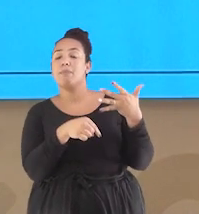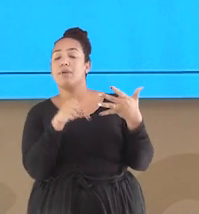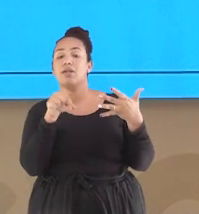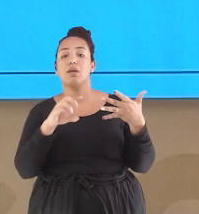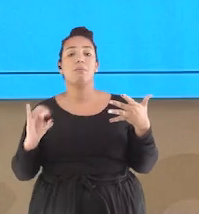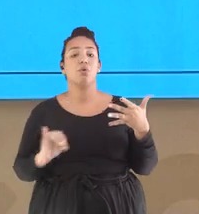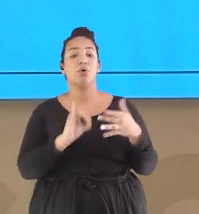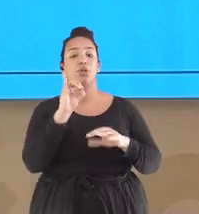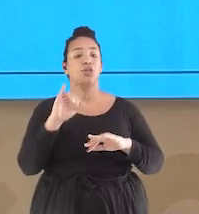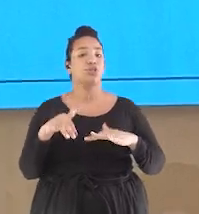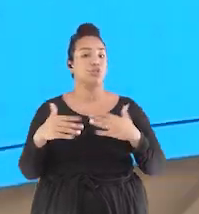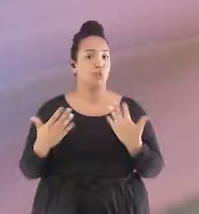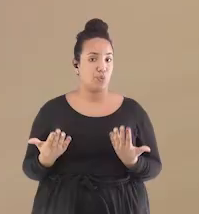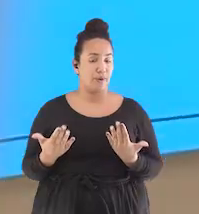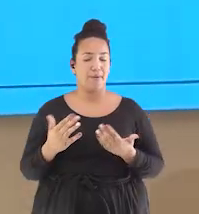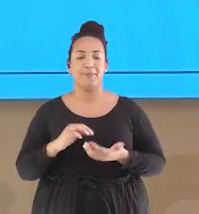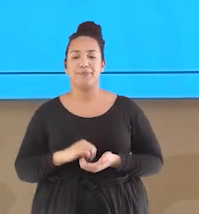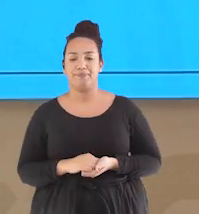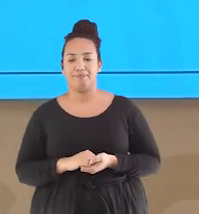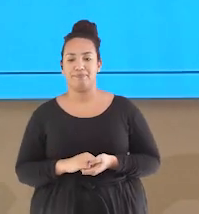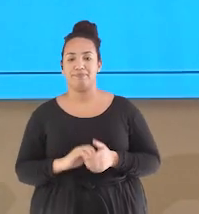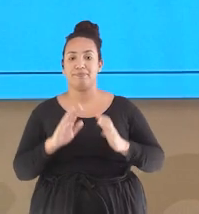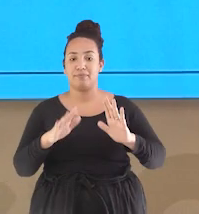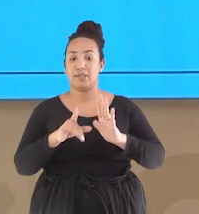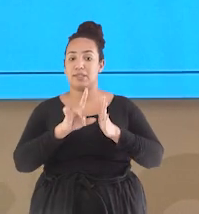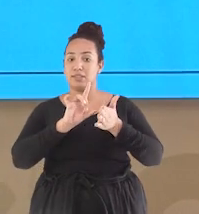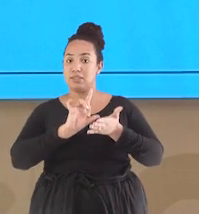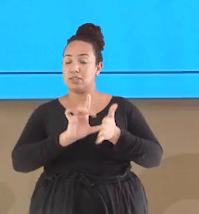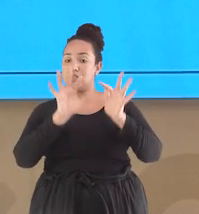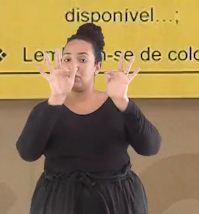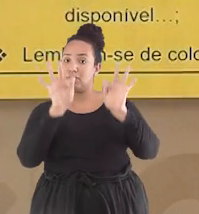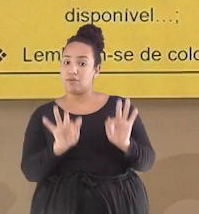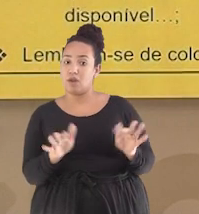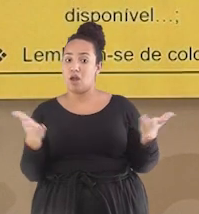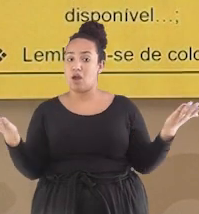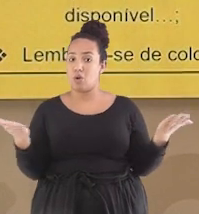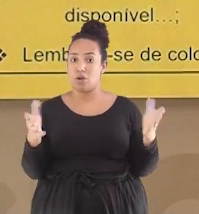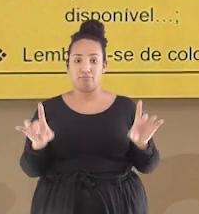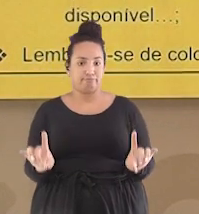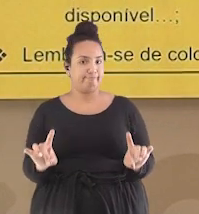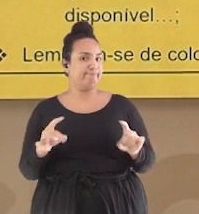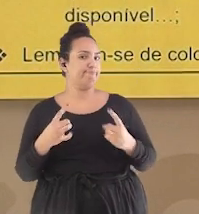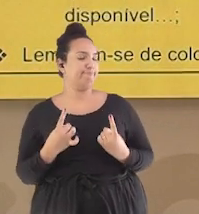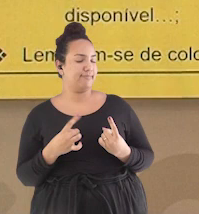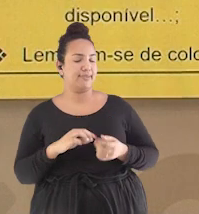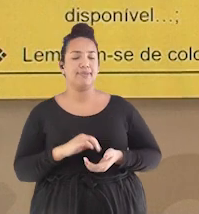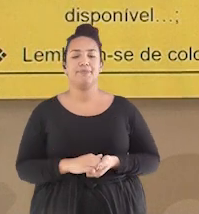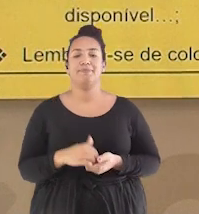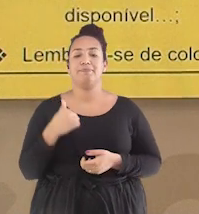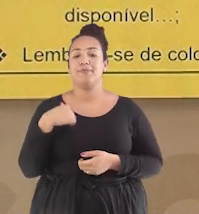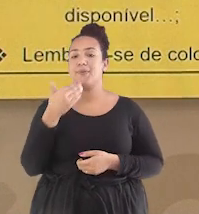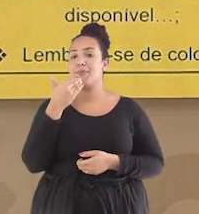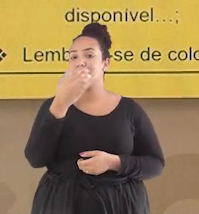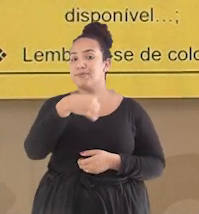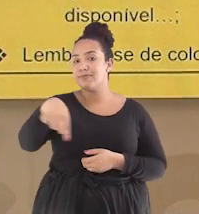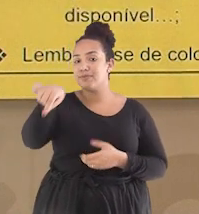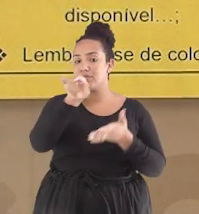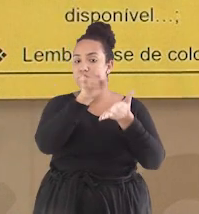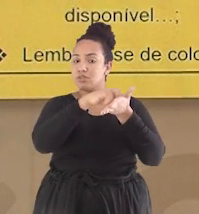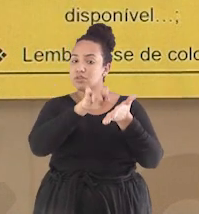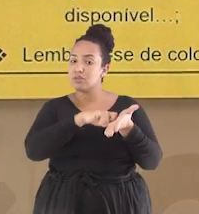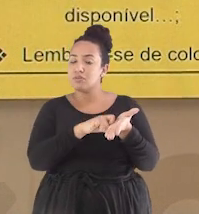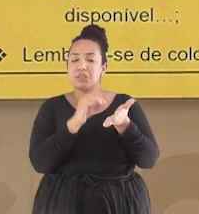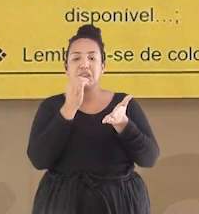importantes de aparecerem na resenha. E antes de nos despedirmos, que tal um desafio? Eu quero que vocês escrevam uma